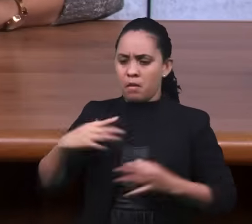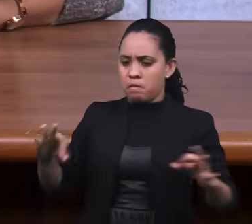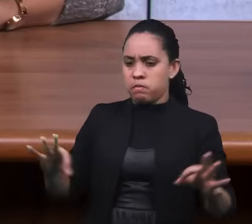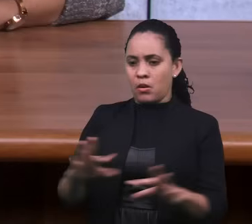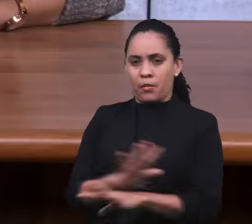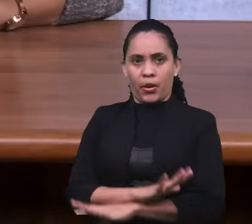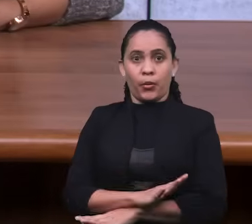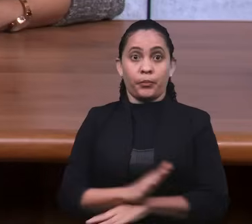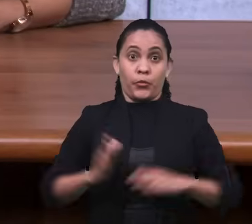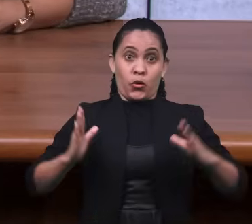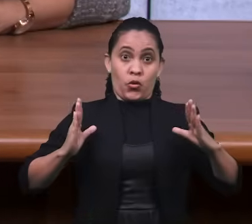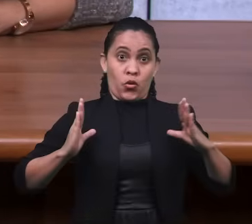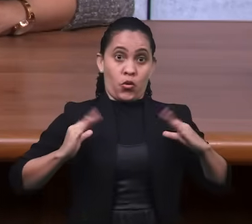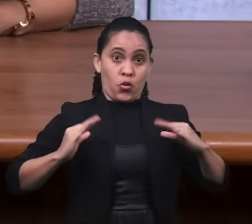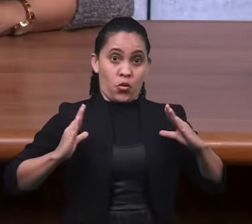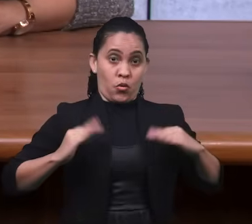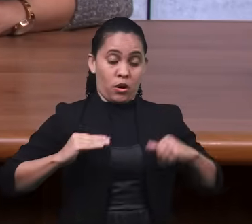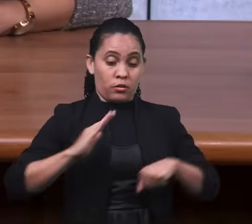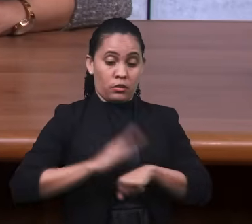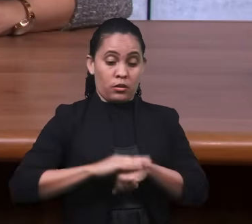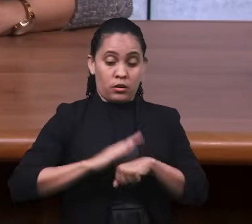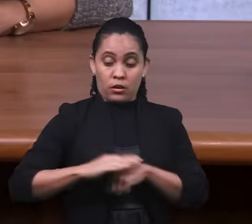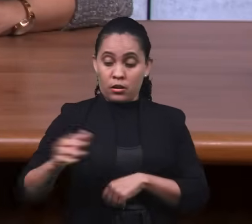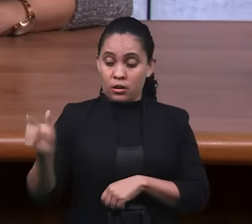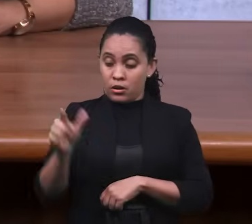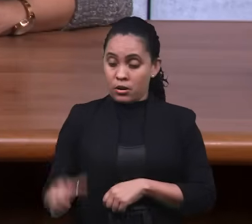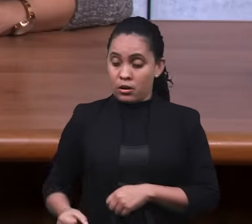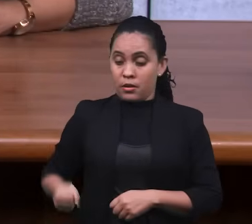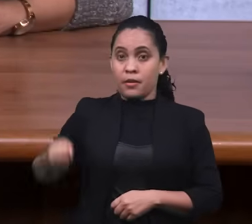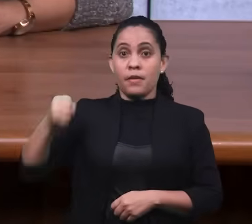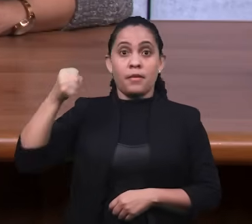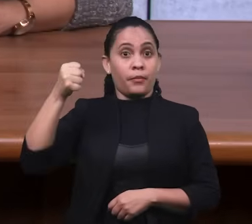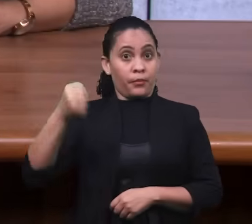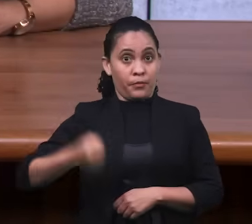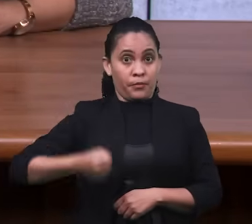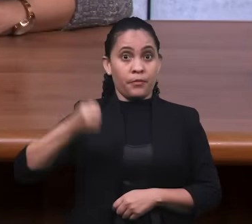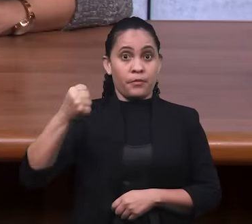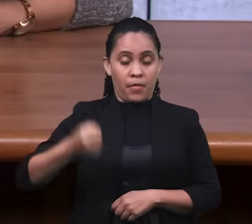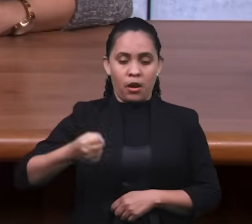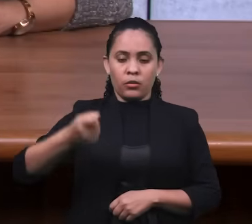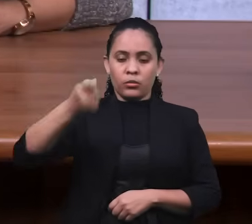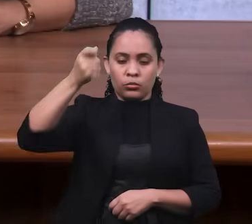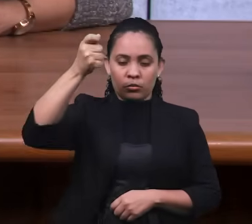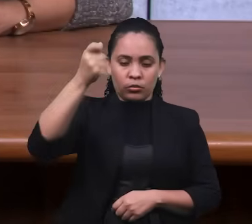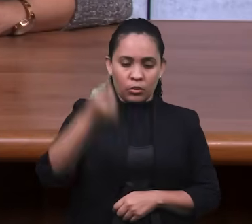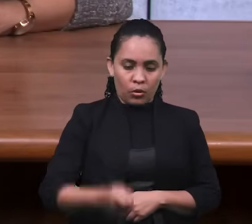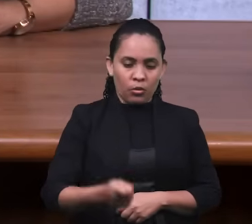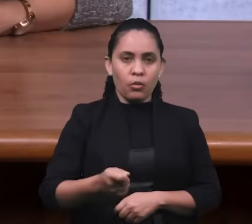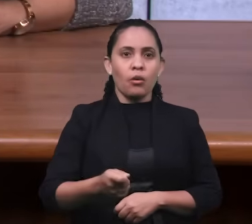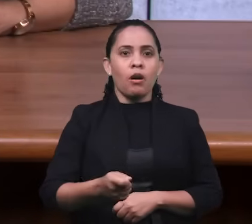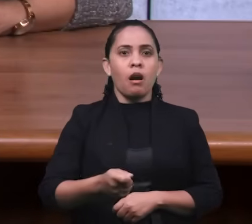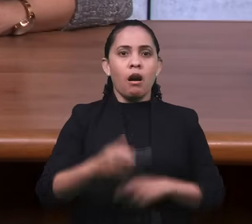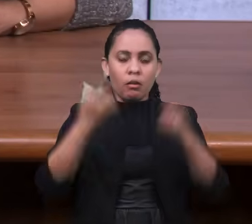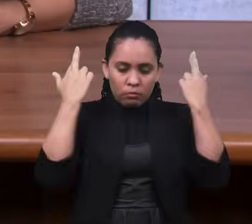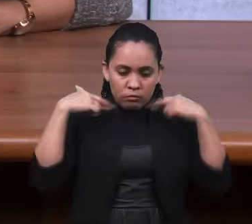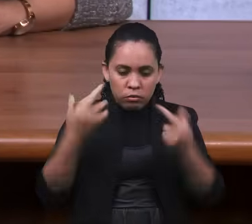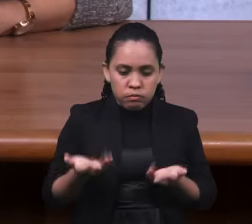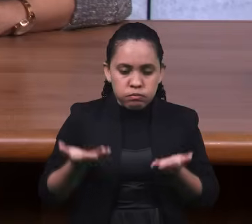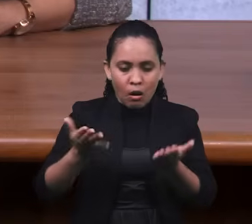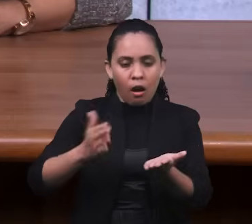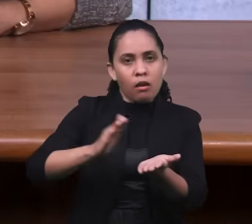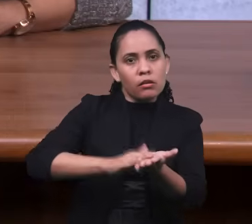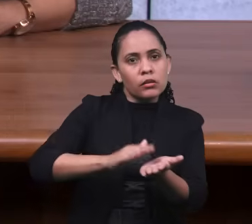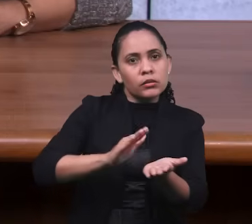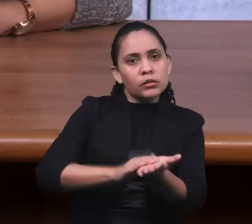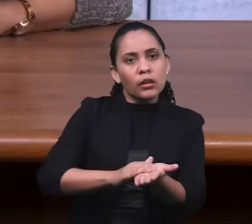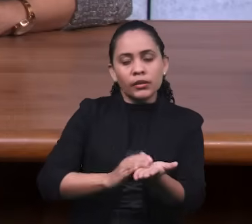Senhor estendeu a ponta do cajado que estava na sua mão e tocou a carne e os bolos asmos. Então